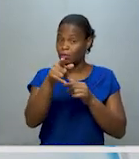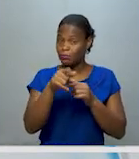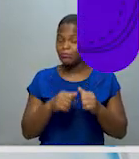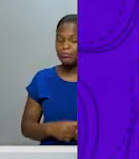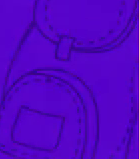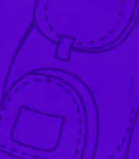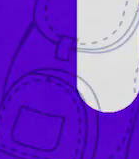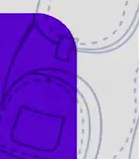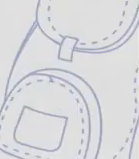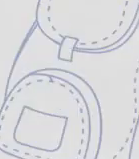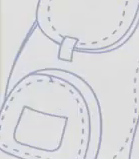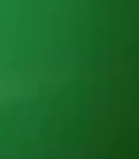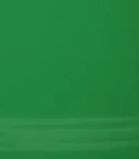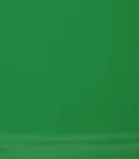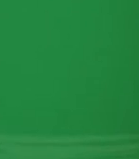aula.